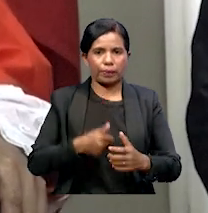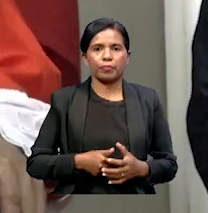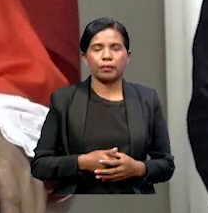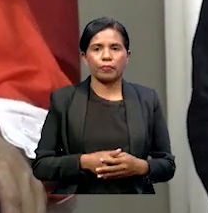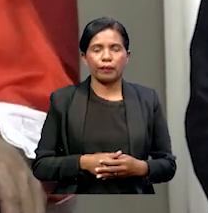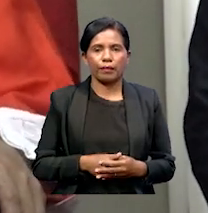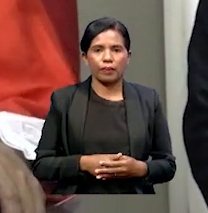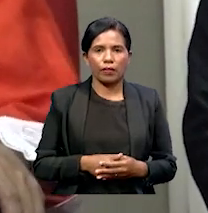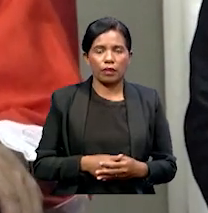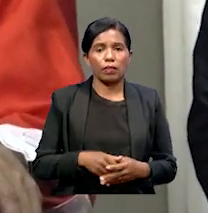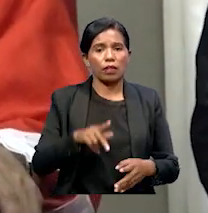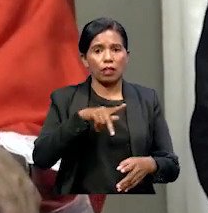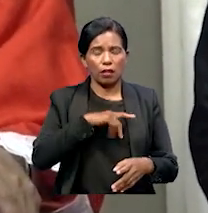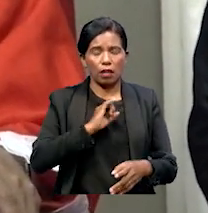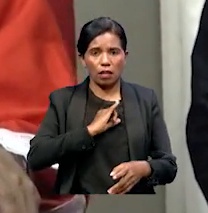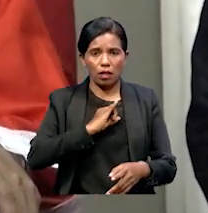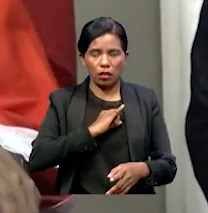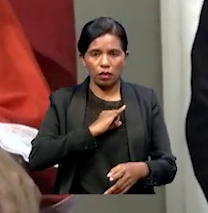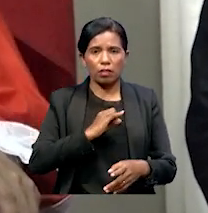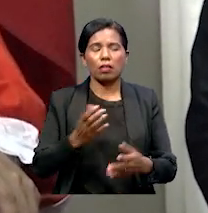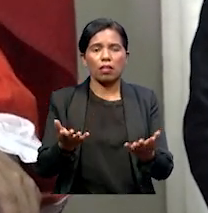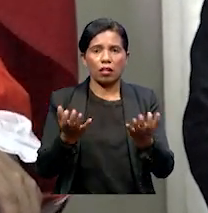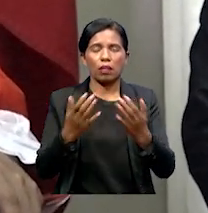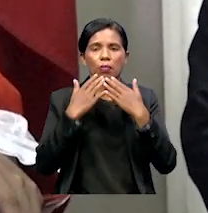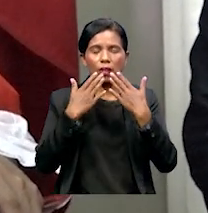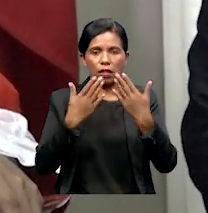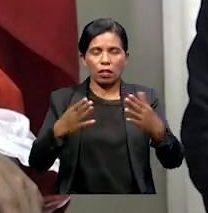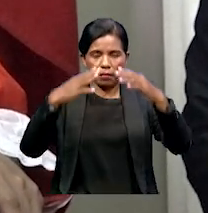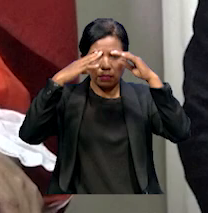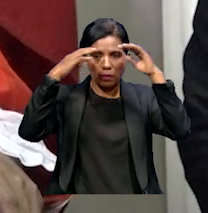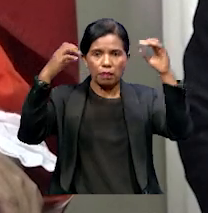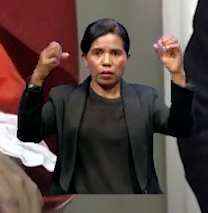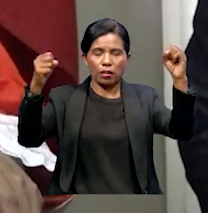E particularmente agradeço também a nai Presidente da República,